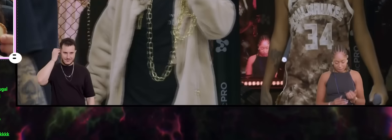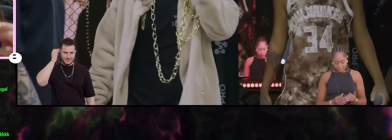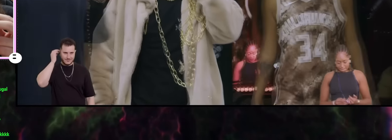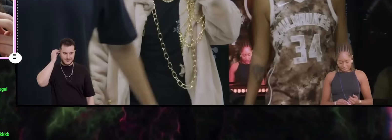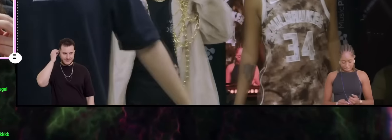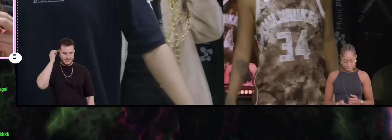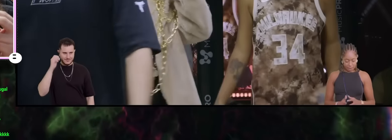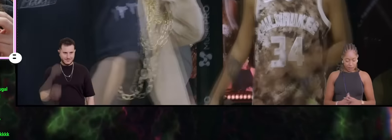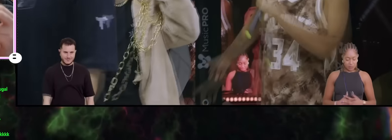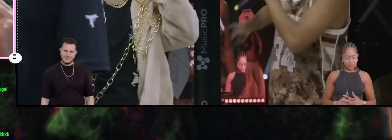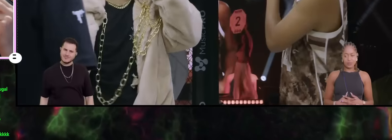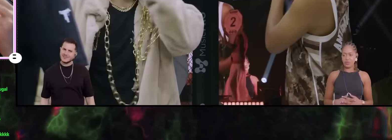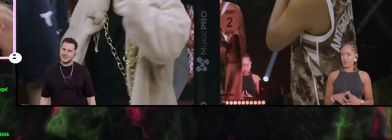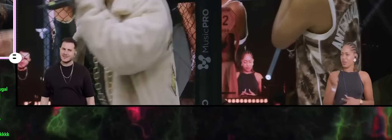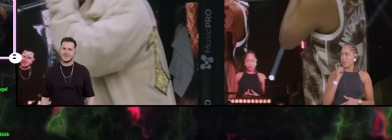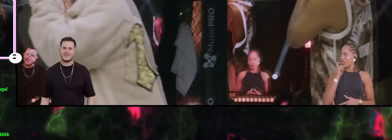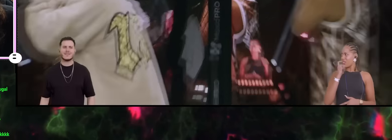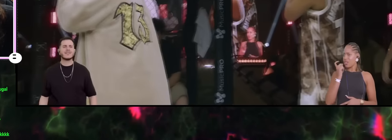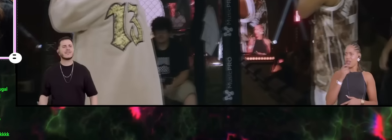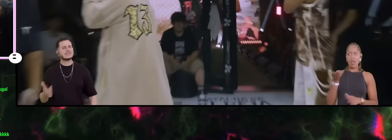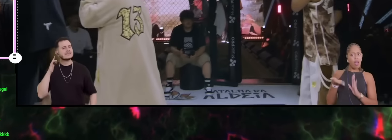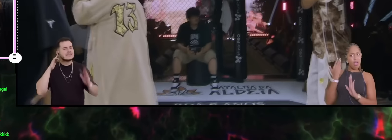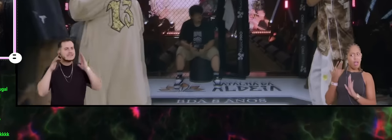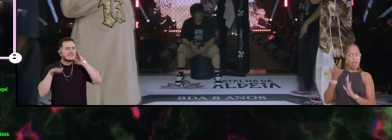erraram. Aumenta aí, Dufresa.